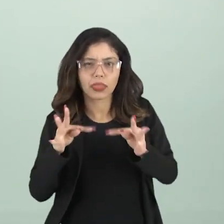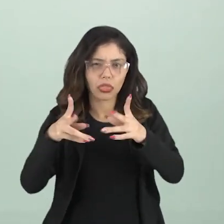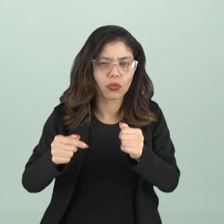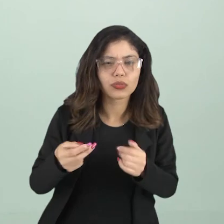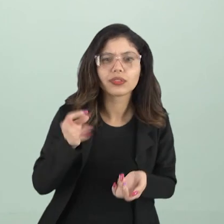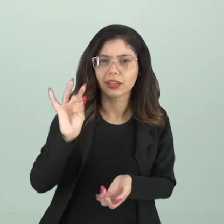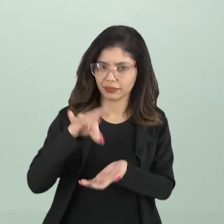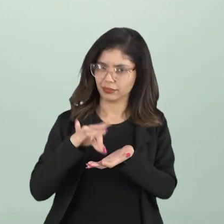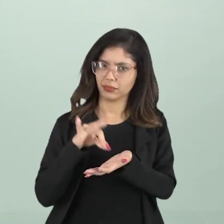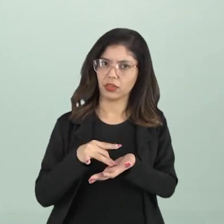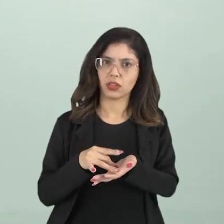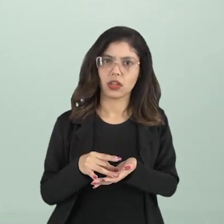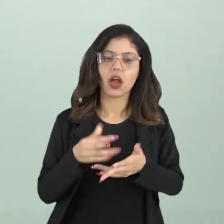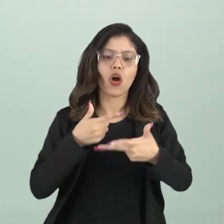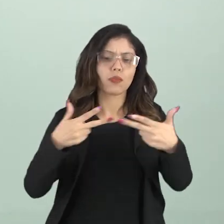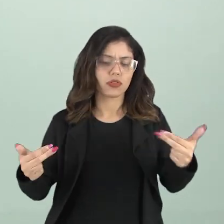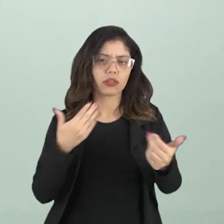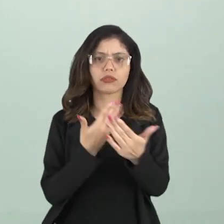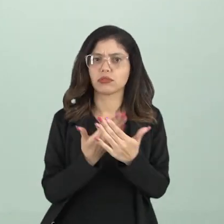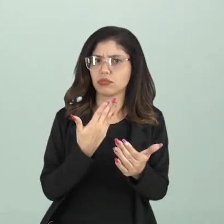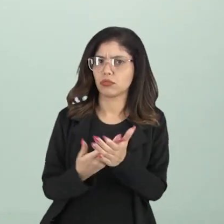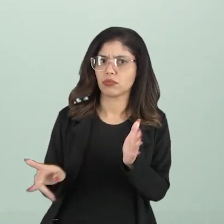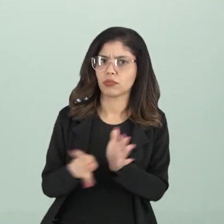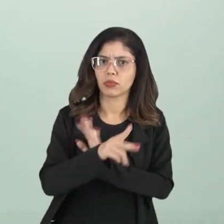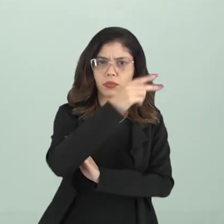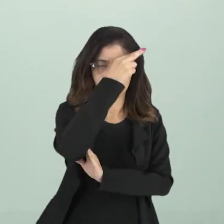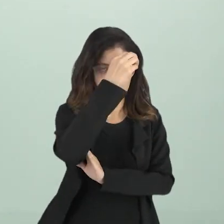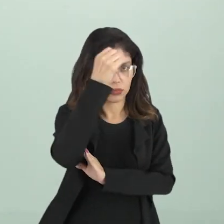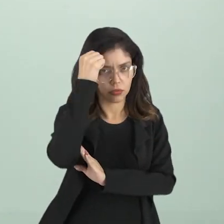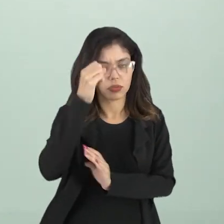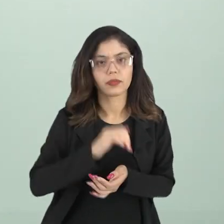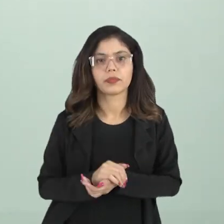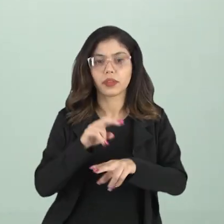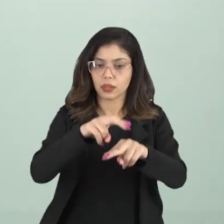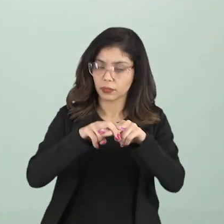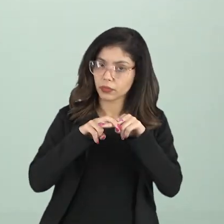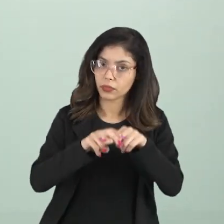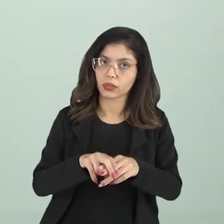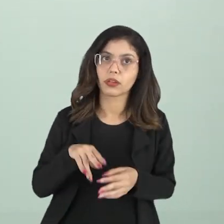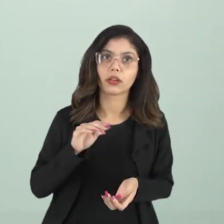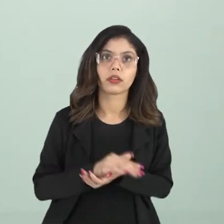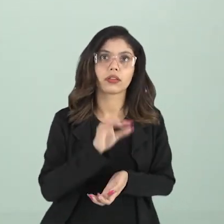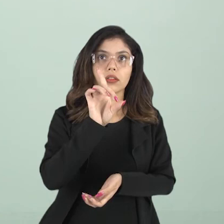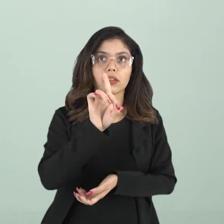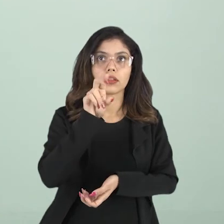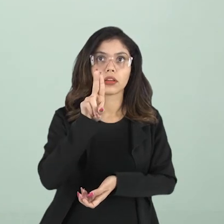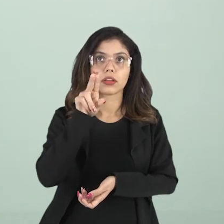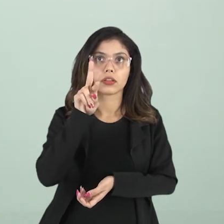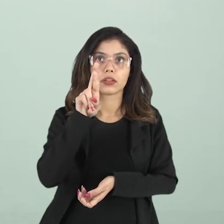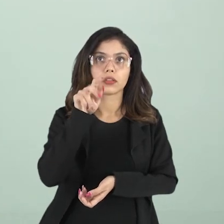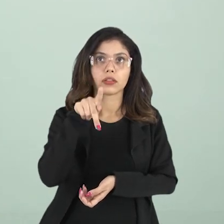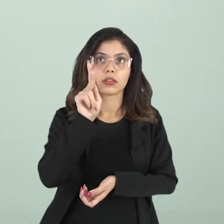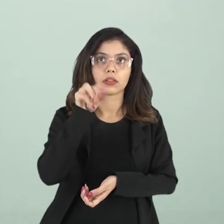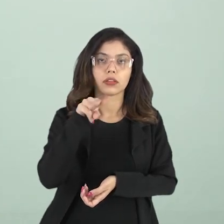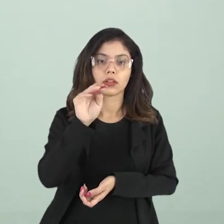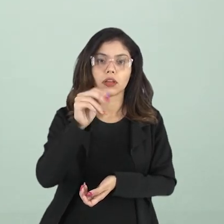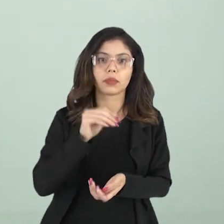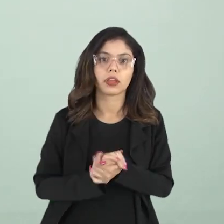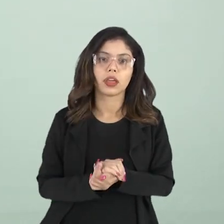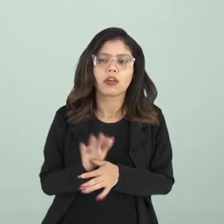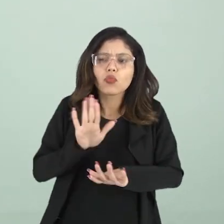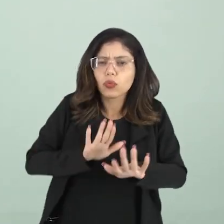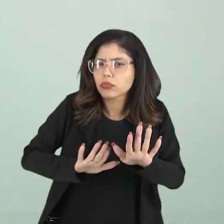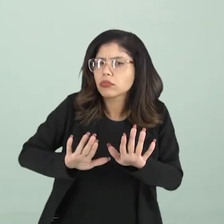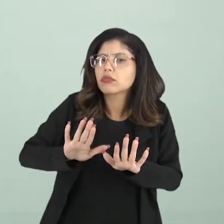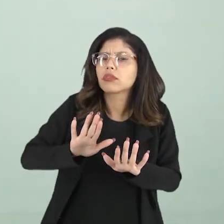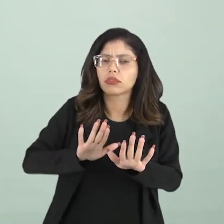situações, elas são objeto de estudo sociológico. Por isso que Durkheim ele também teve a cautela no sentido